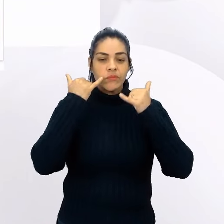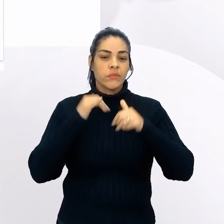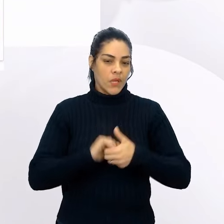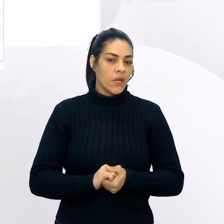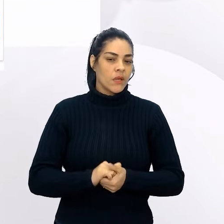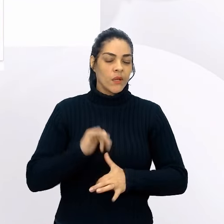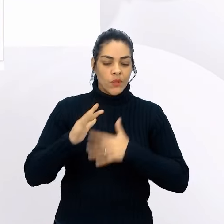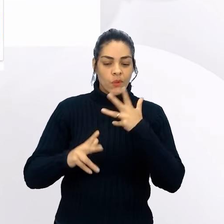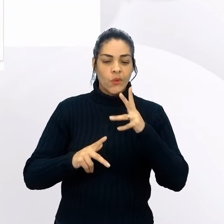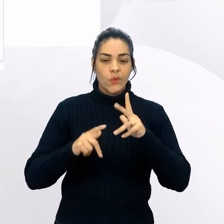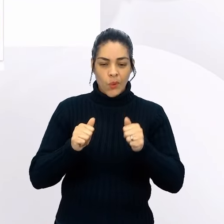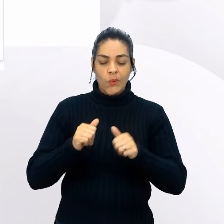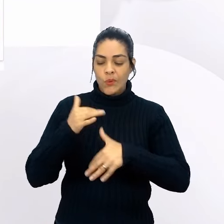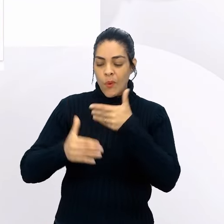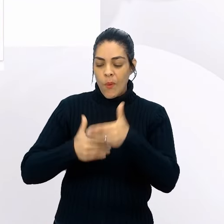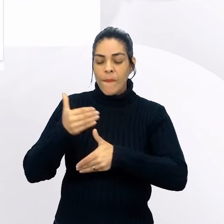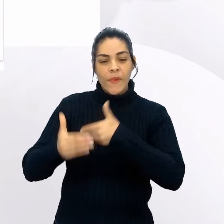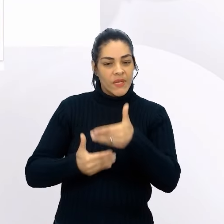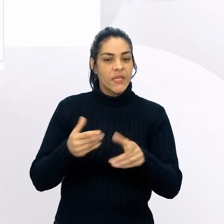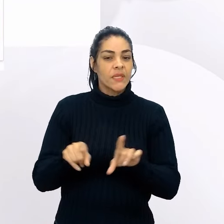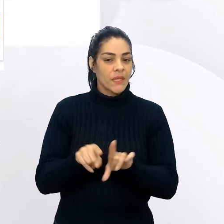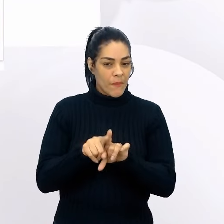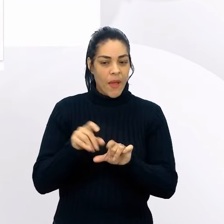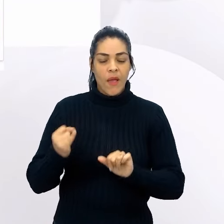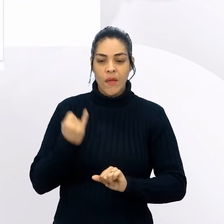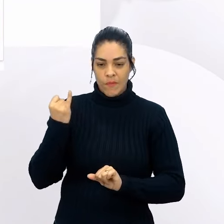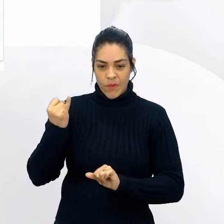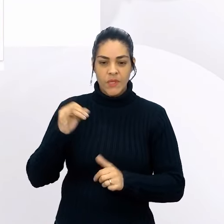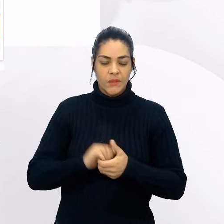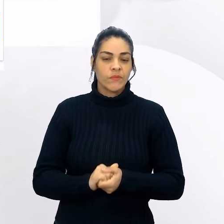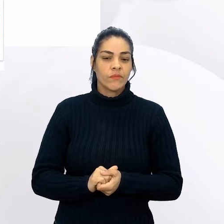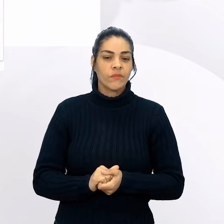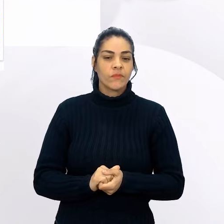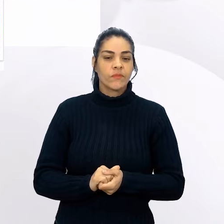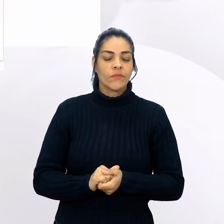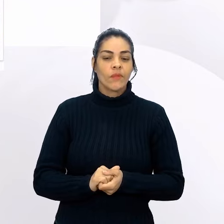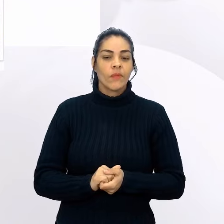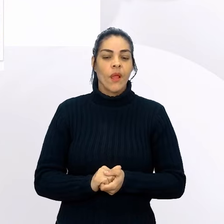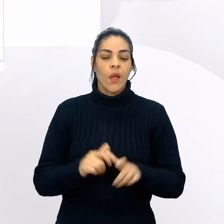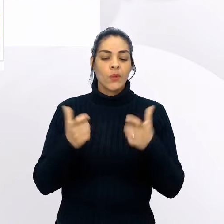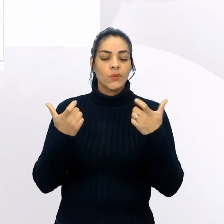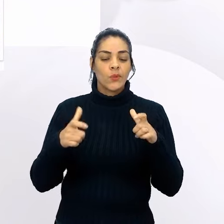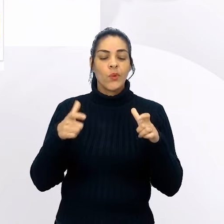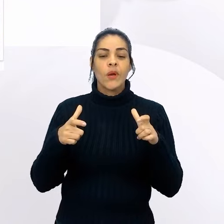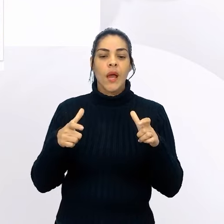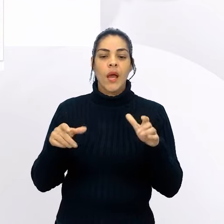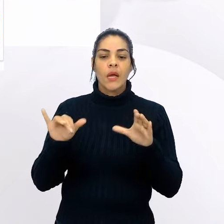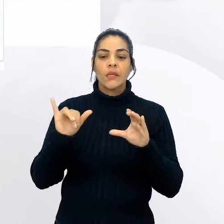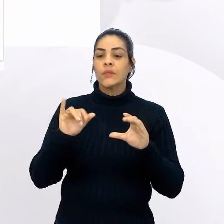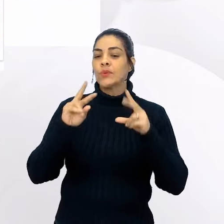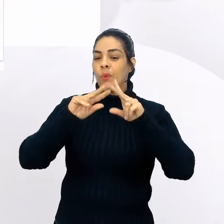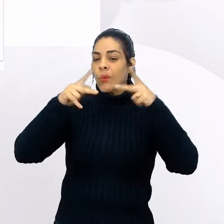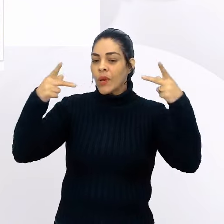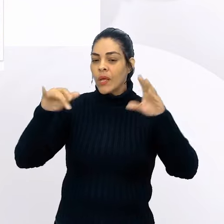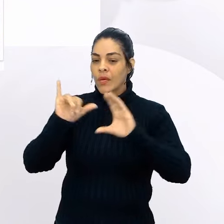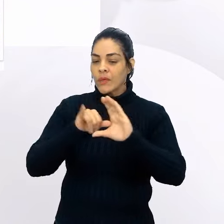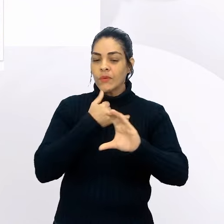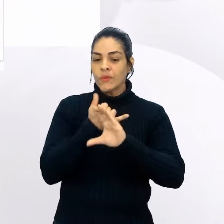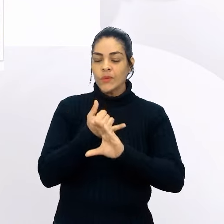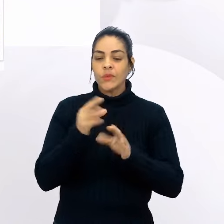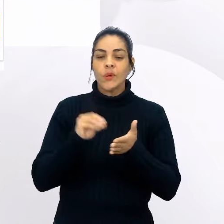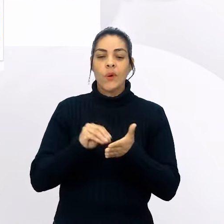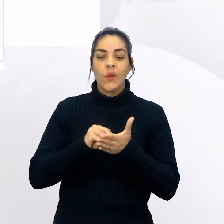o processo. Outra coisa muito importante, eu subi um no lugar do vídeo, do link do vídeo, eu coloquei o meu